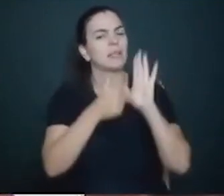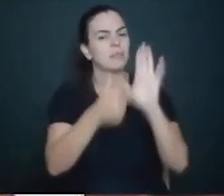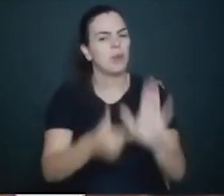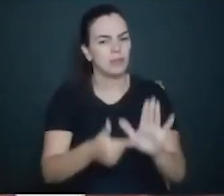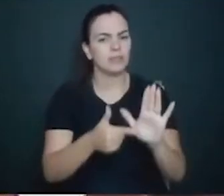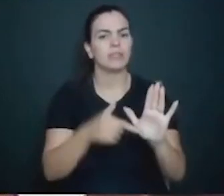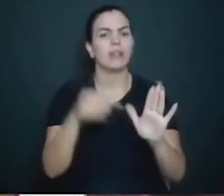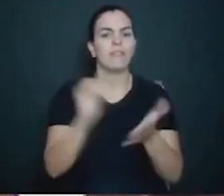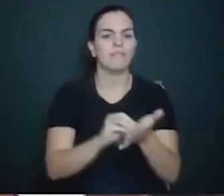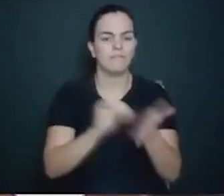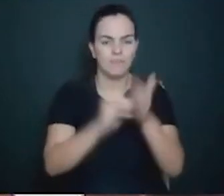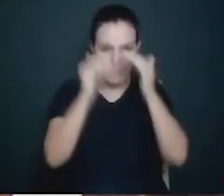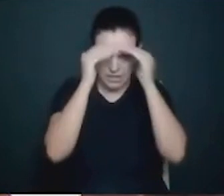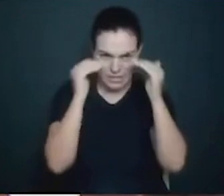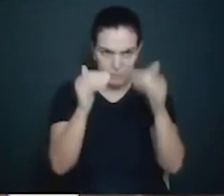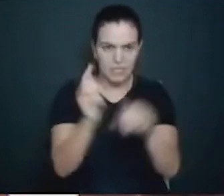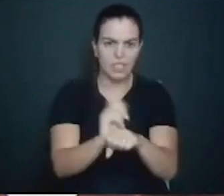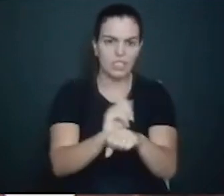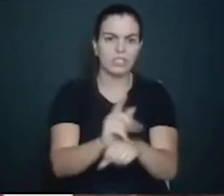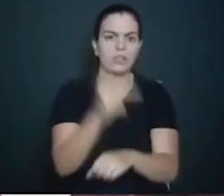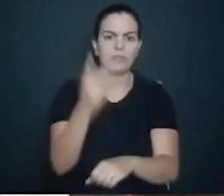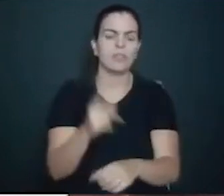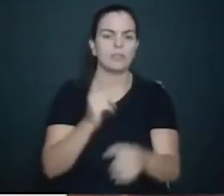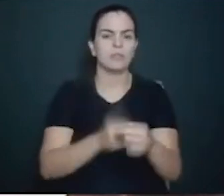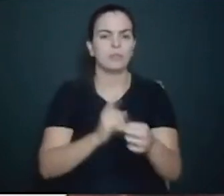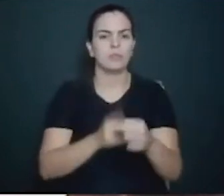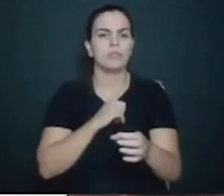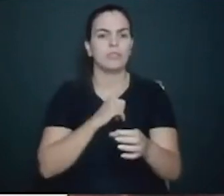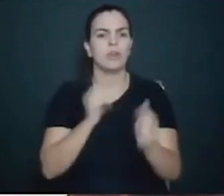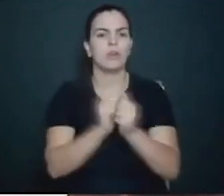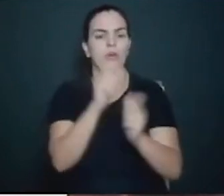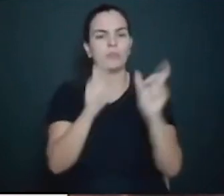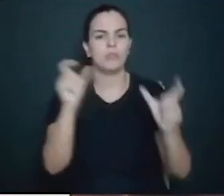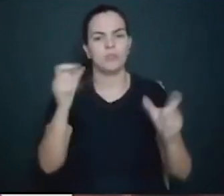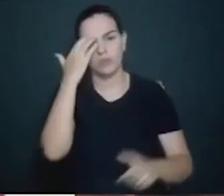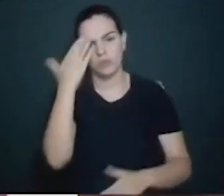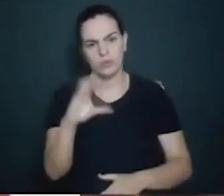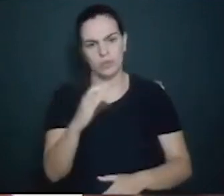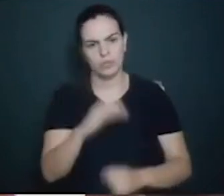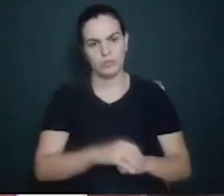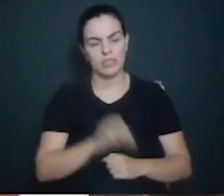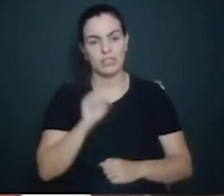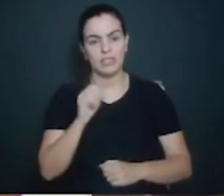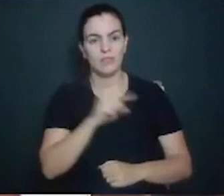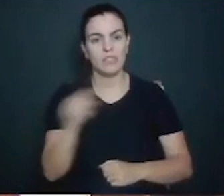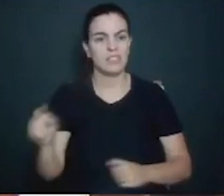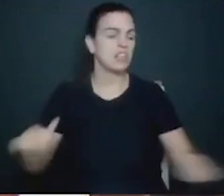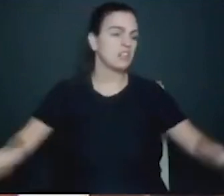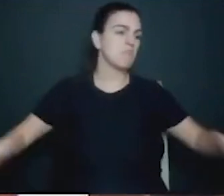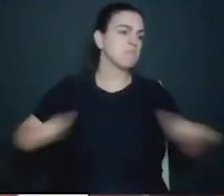de respeito que a gestão municipal tem com a saúde do curitibano e da curitibana. Se vocês não querem fazer nada, senhoras e senhores,